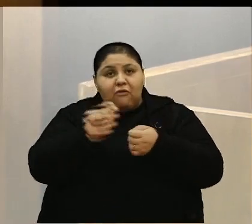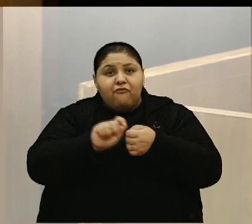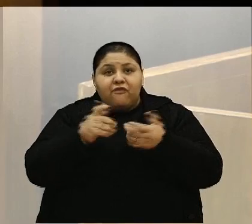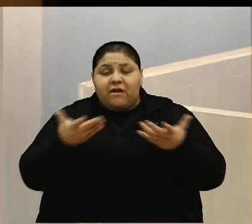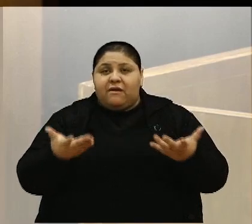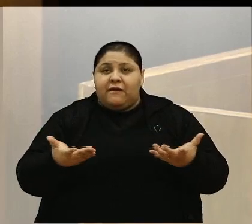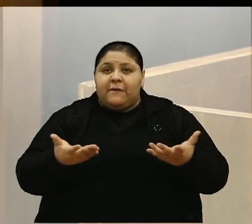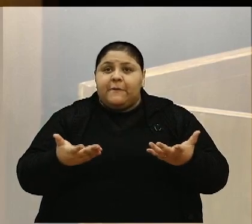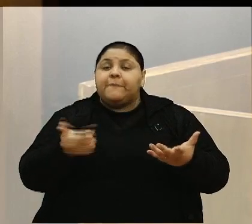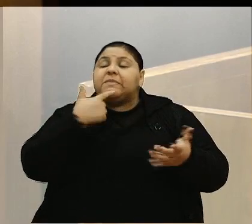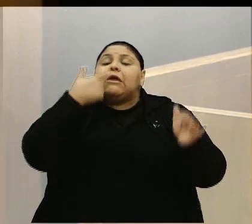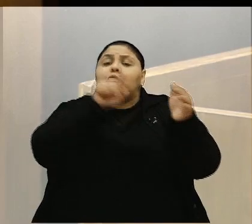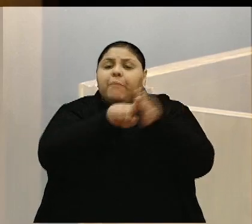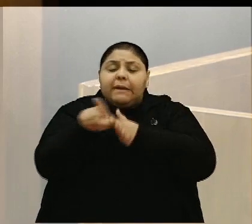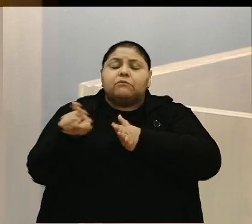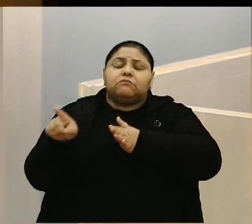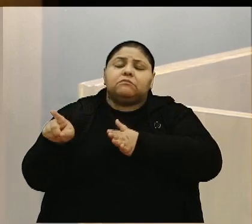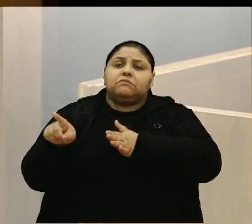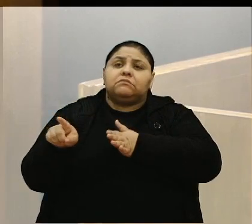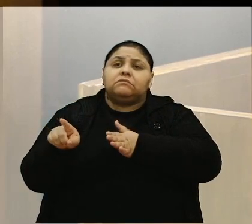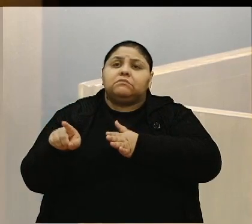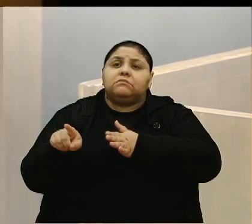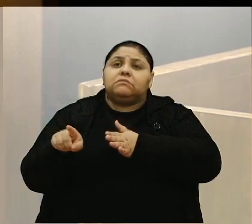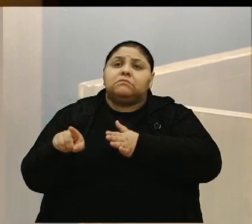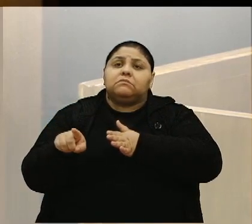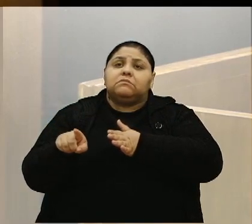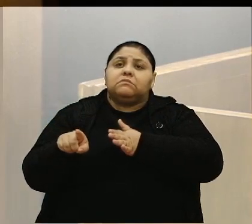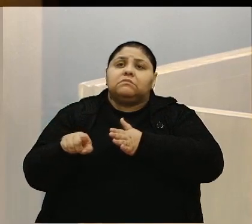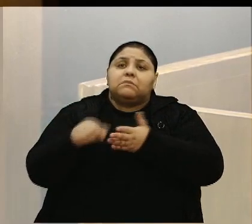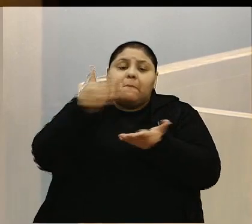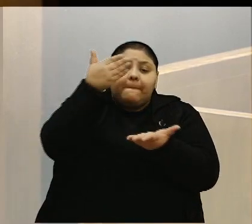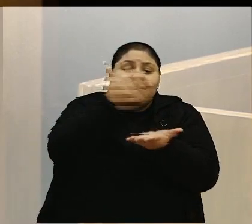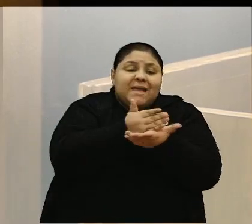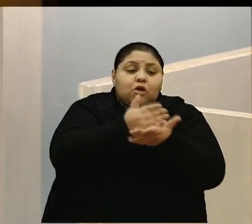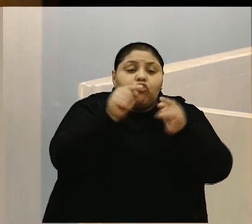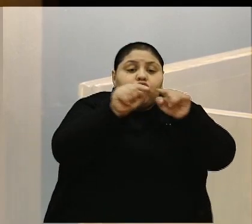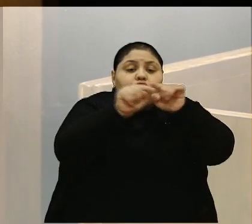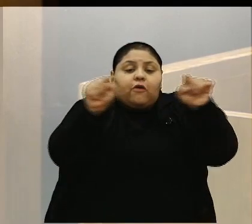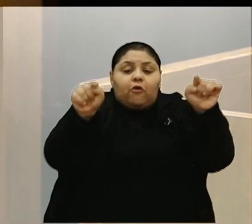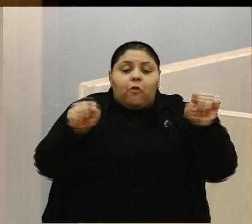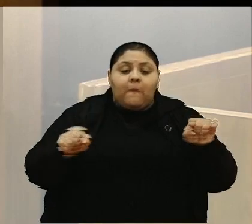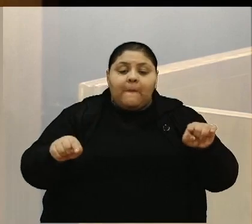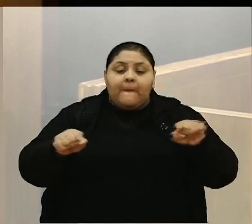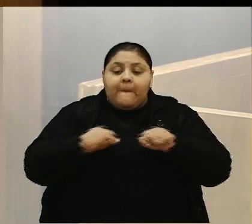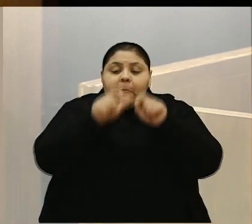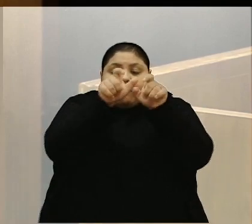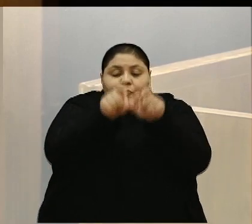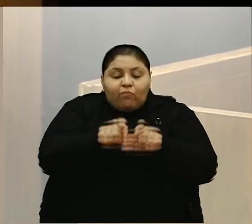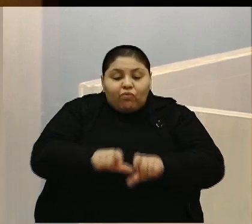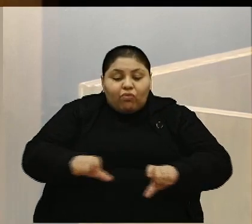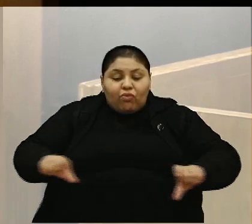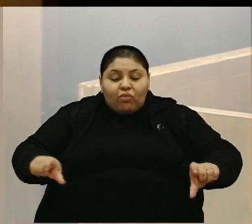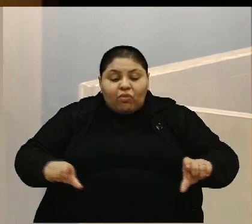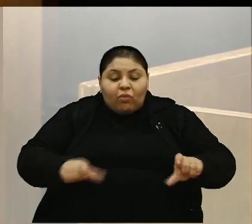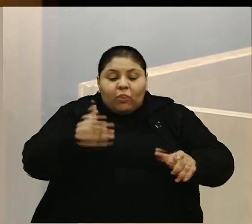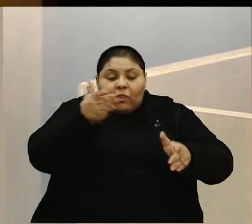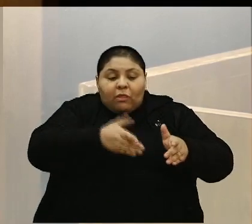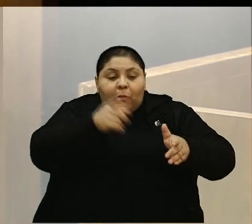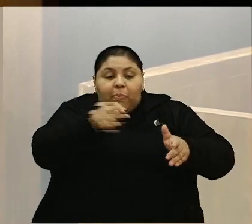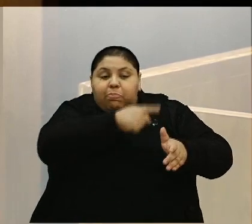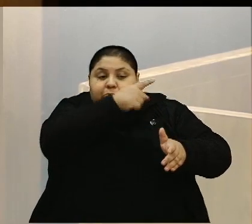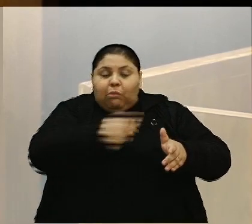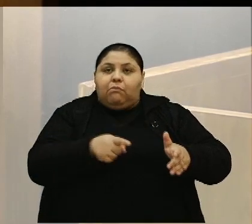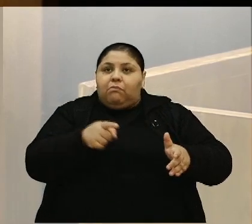E questionei. É meio de quadra onde passa os tubos e estão entupidos, mas não foi de